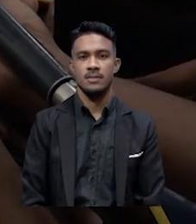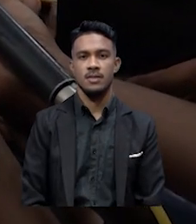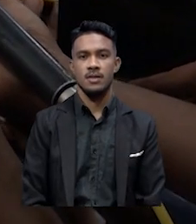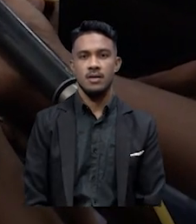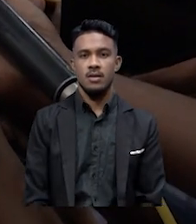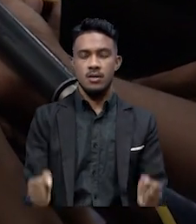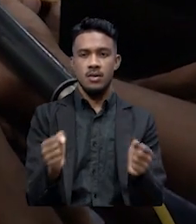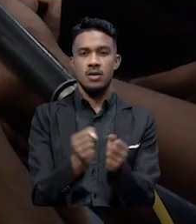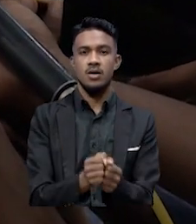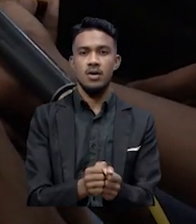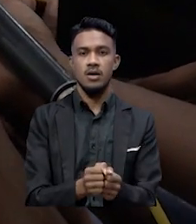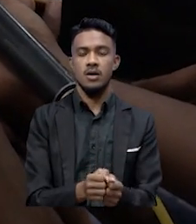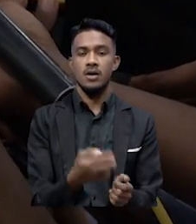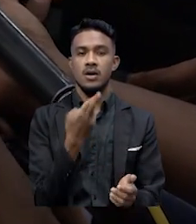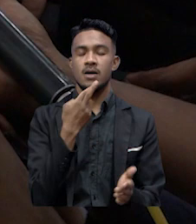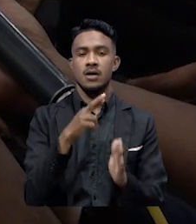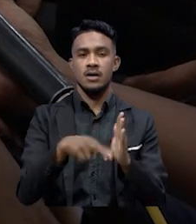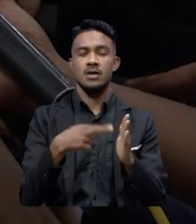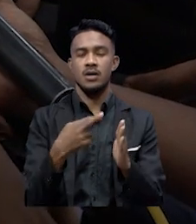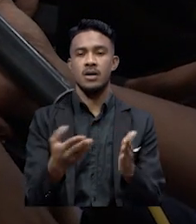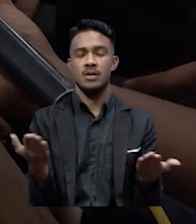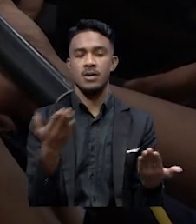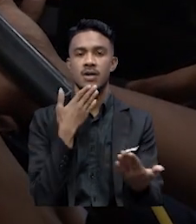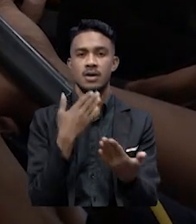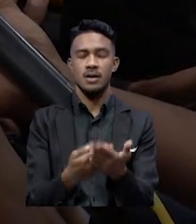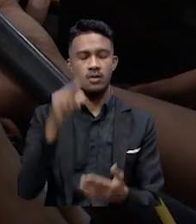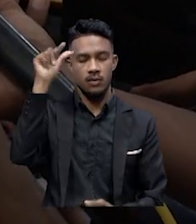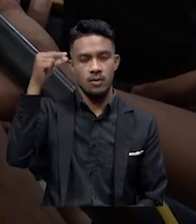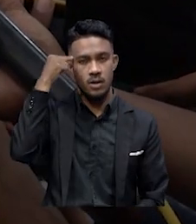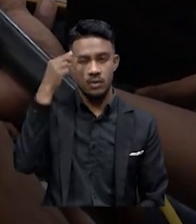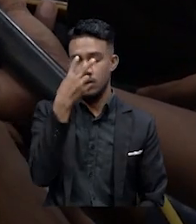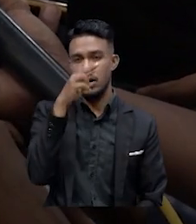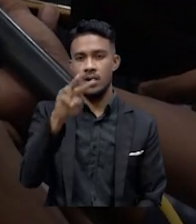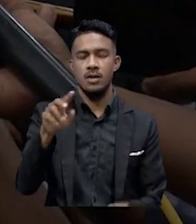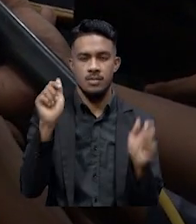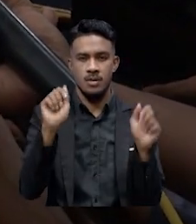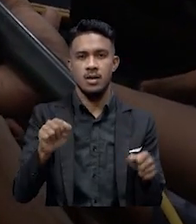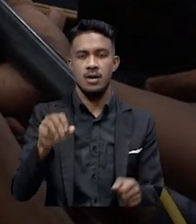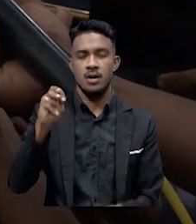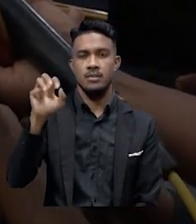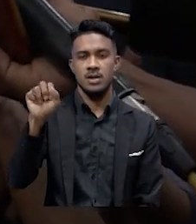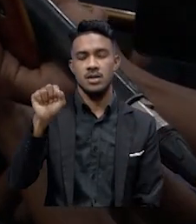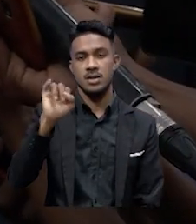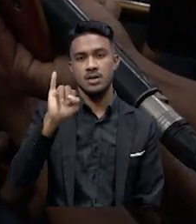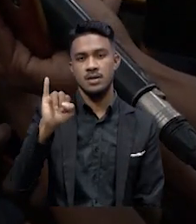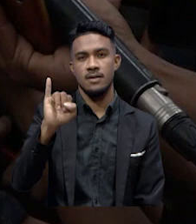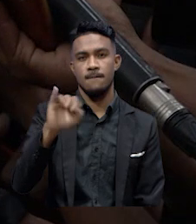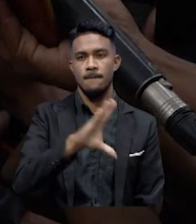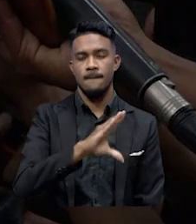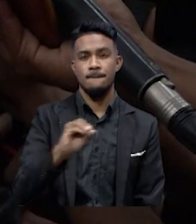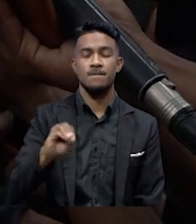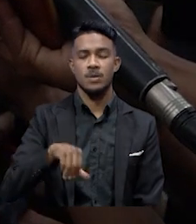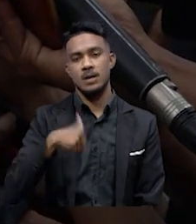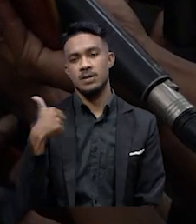modalidade nebe dia que o governo haré, liu-se solidariedade social, liu-se mecanismo